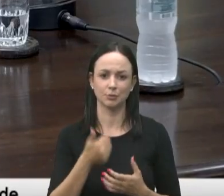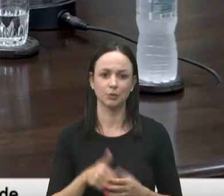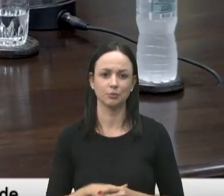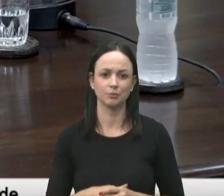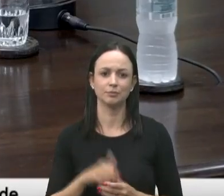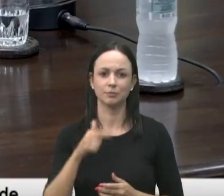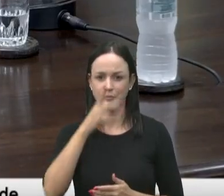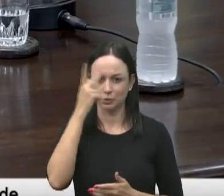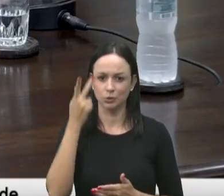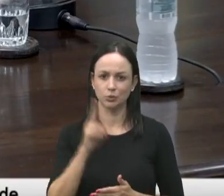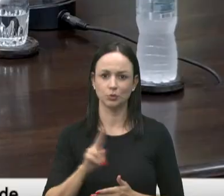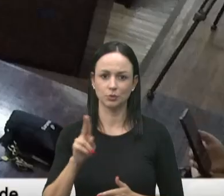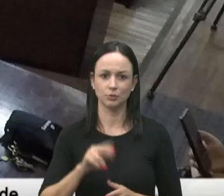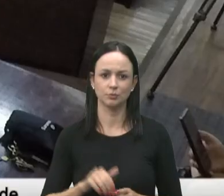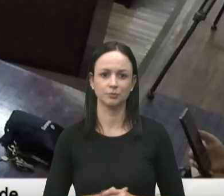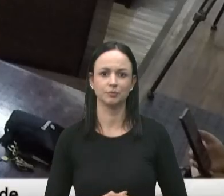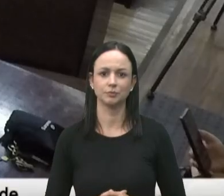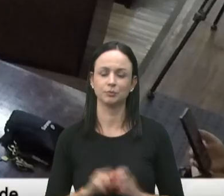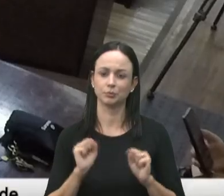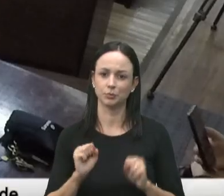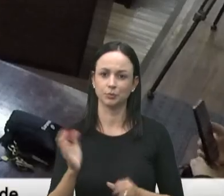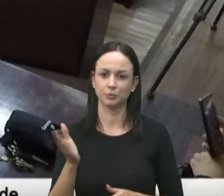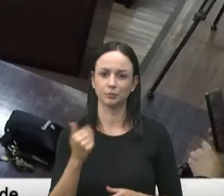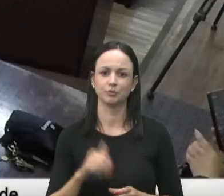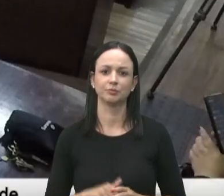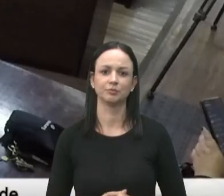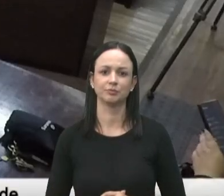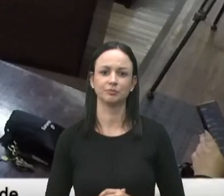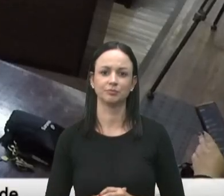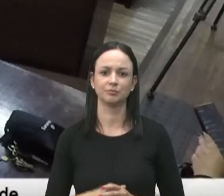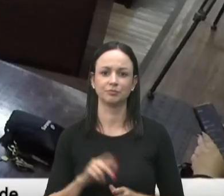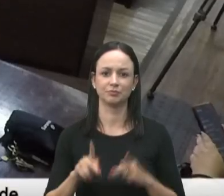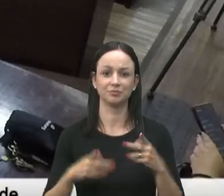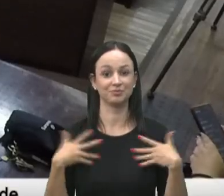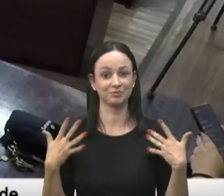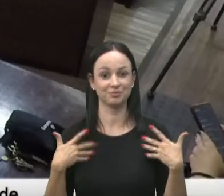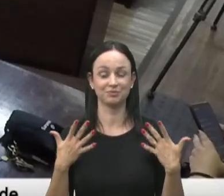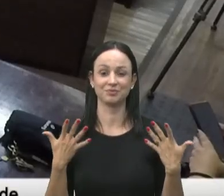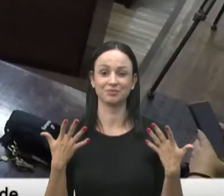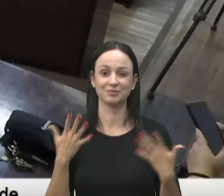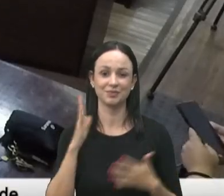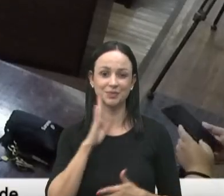Mais alguém? Venha! Olha, o povo animou, que delícia!